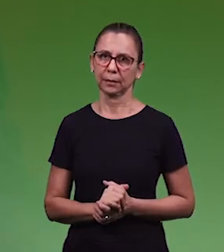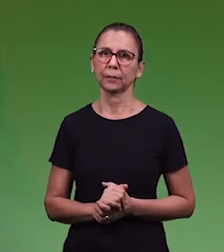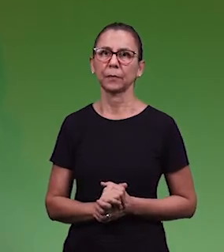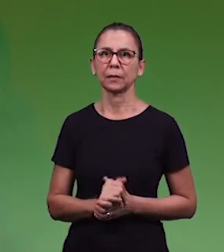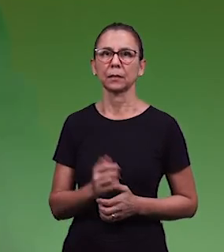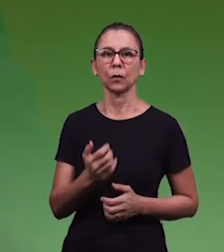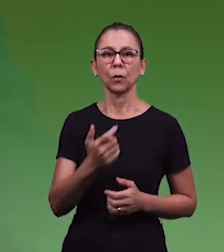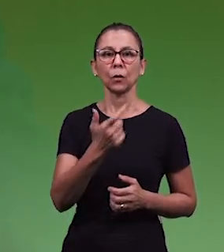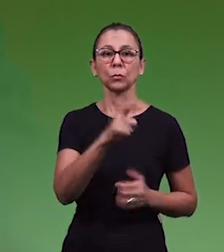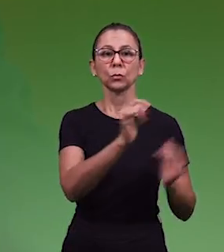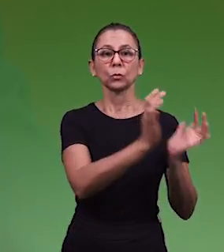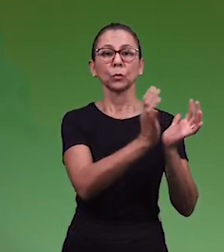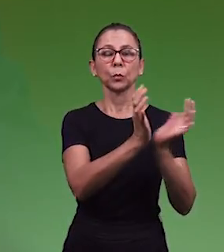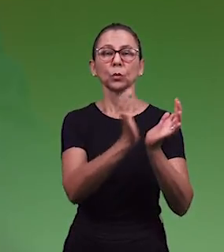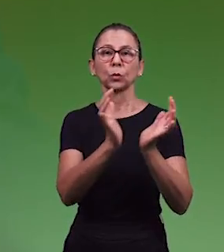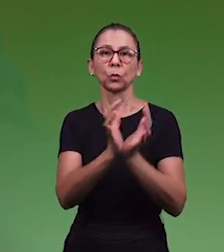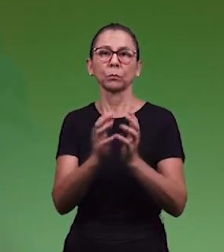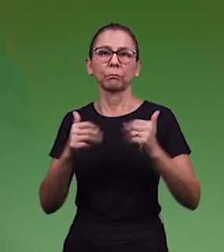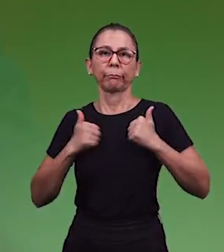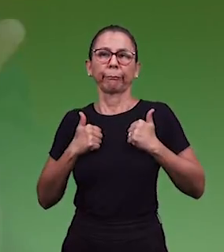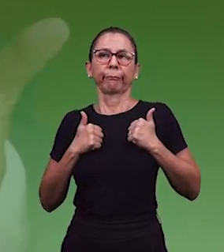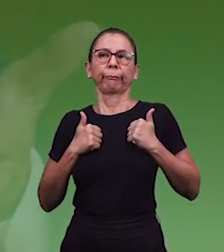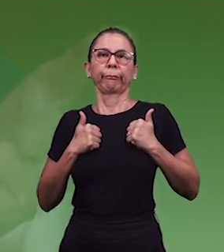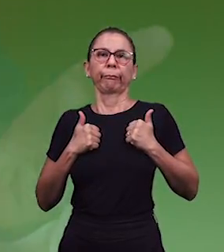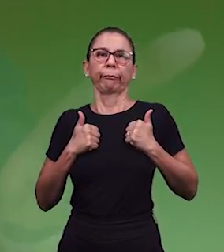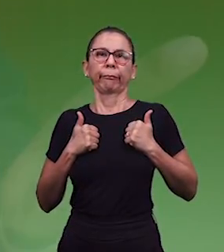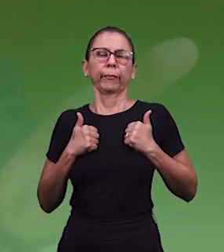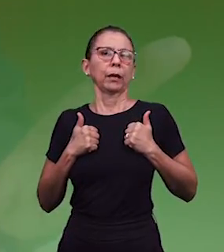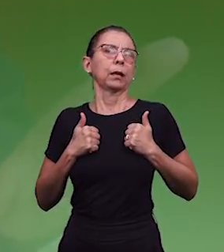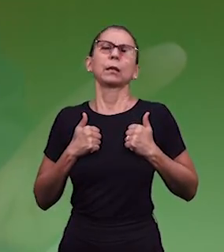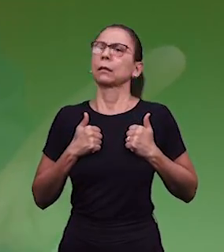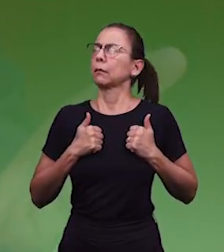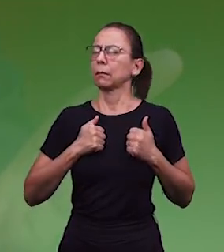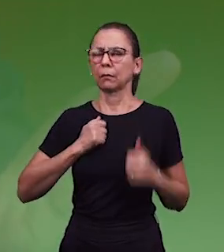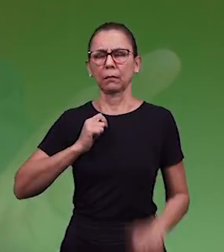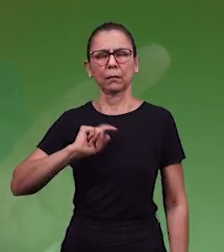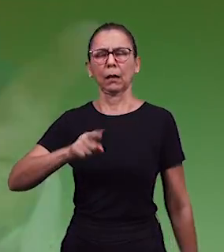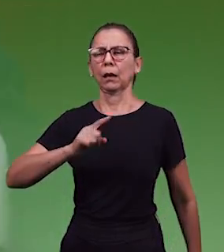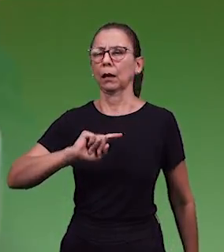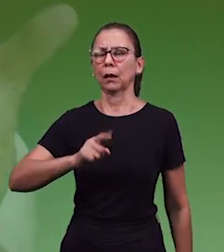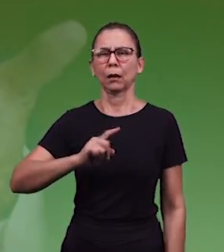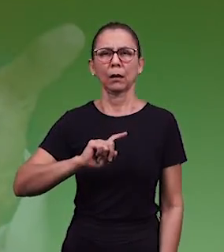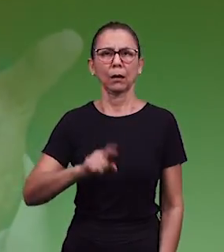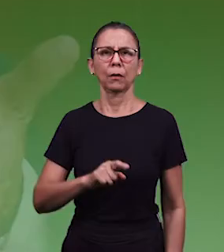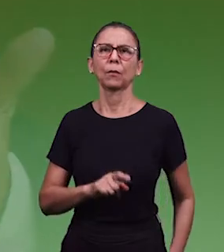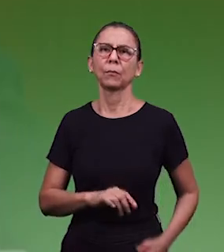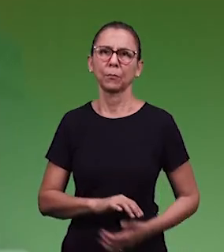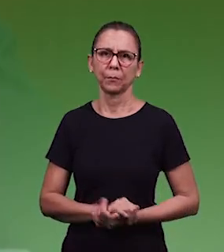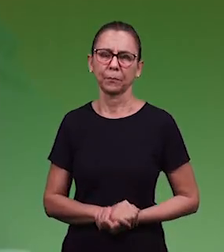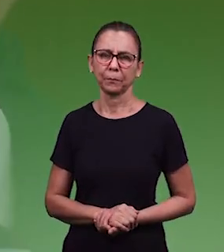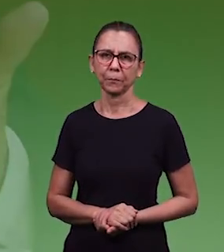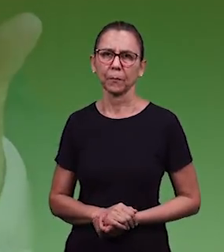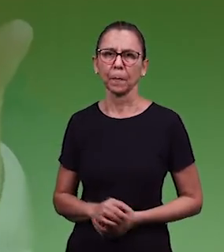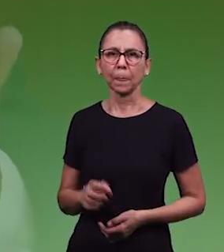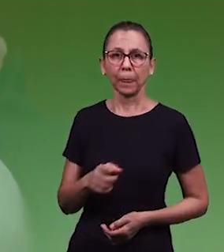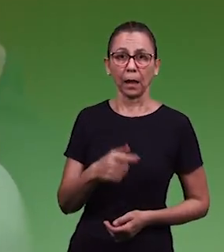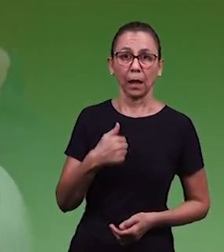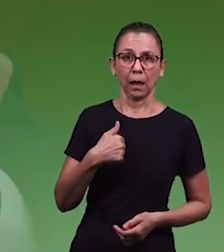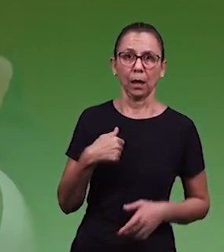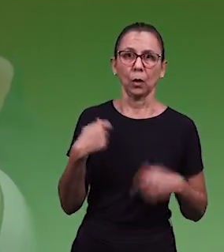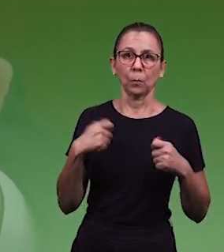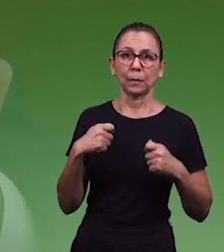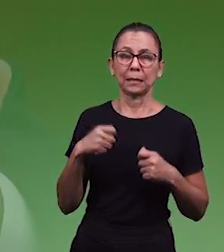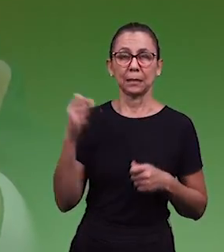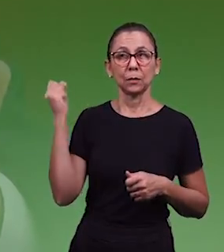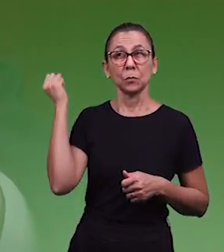precisa saber? Eu posso ir à madrugada todos os dias. E devo ir, os dias que eu puder. Mas